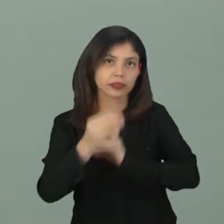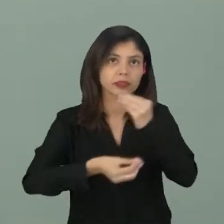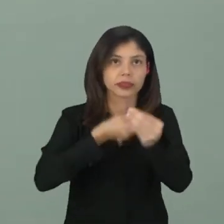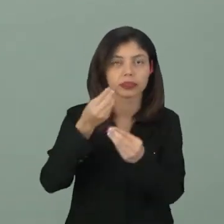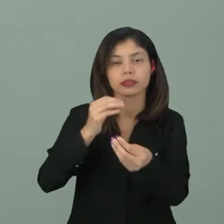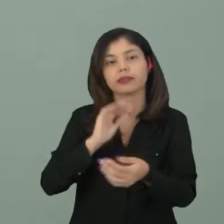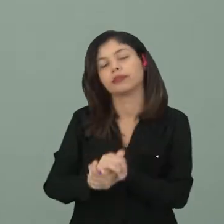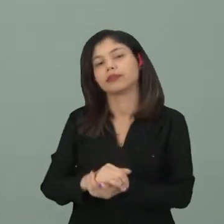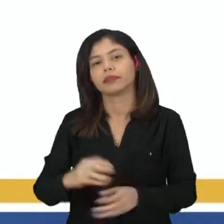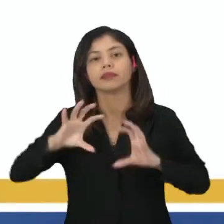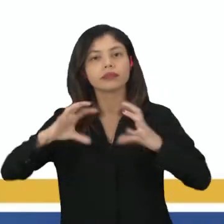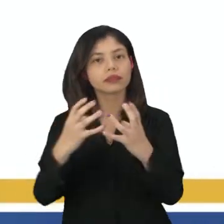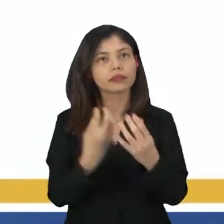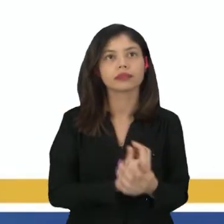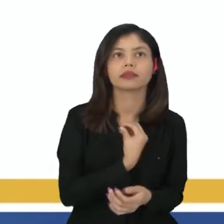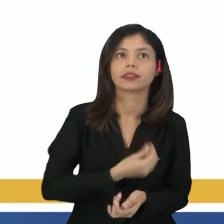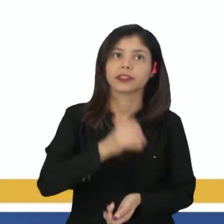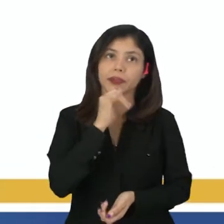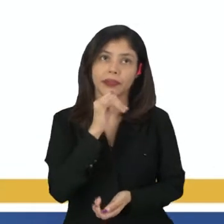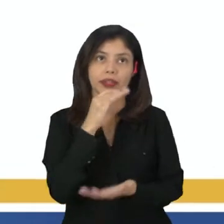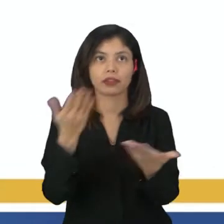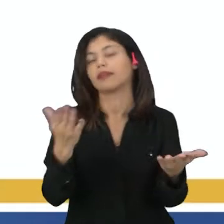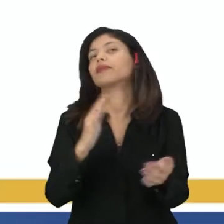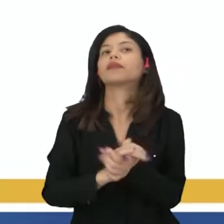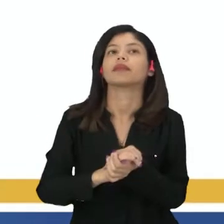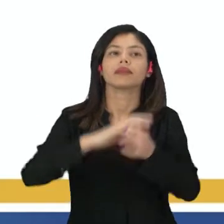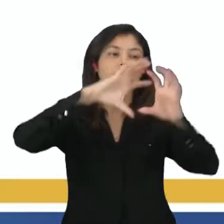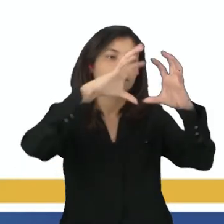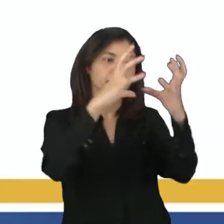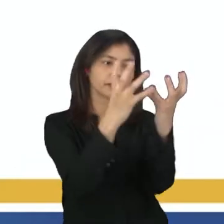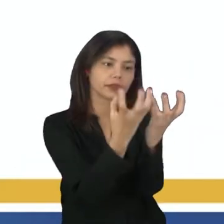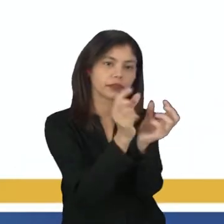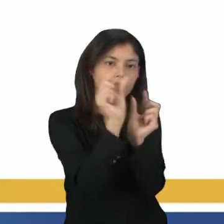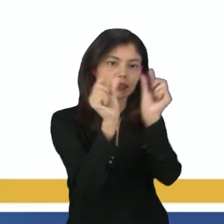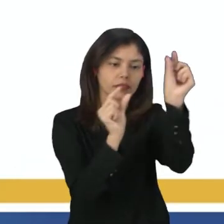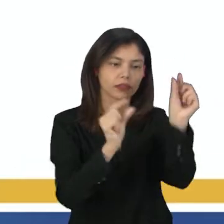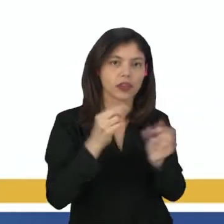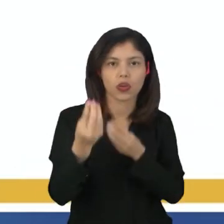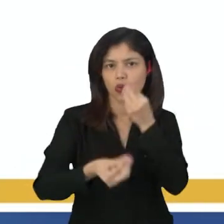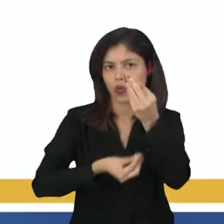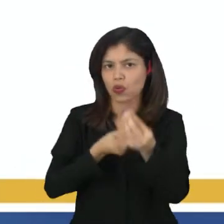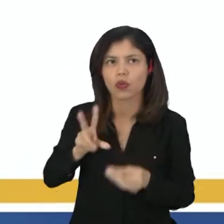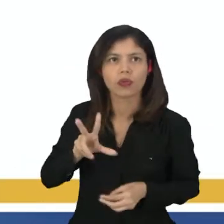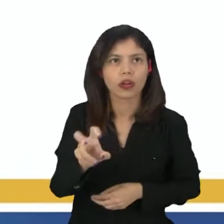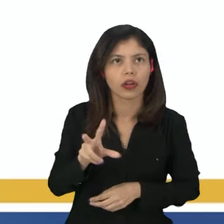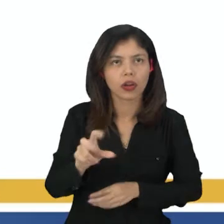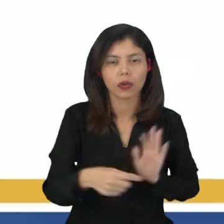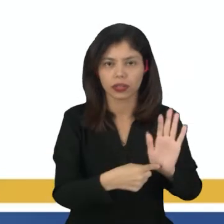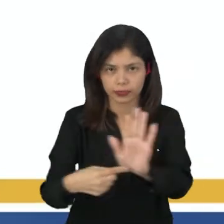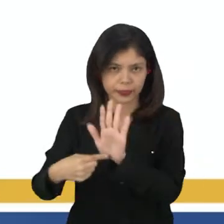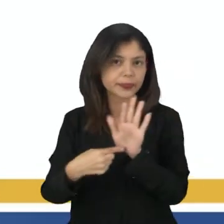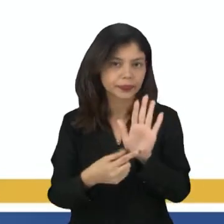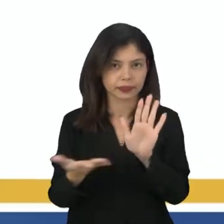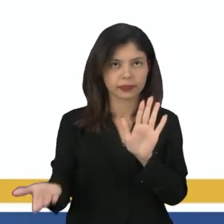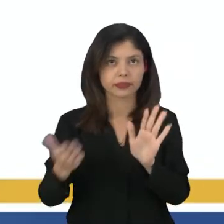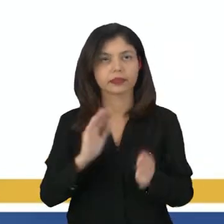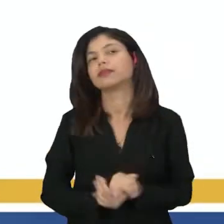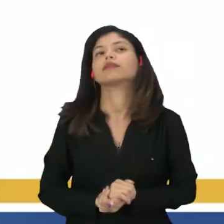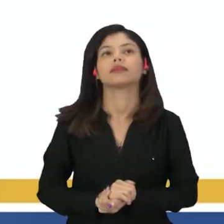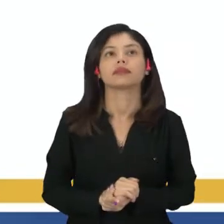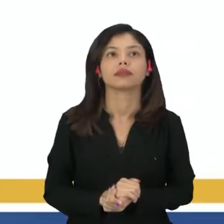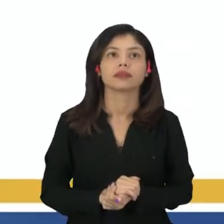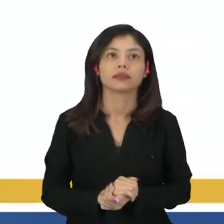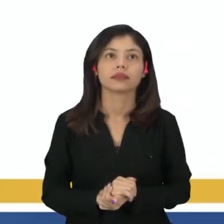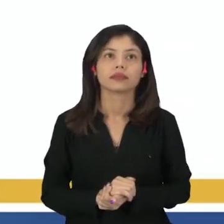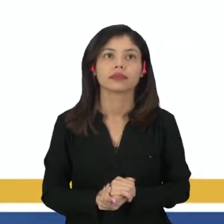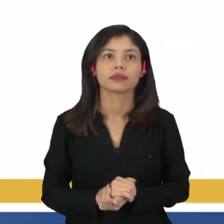seres vivos. E a gente tem alguns exemplos aí de formatos, né, de como que esses vírus podem ser representados. Nós temos os vírus com